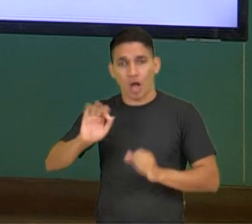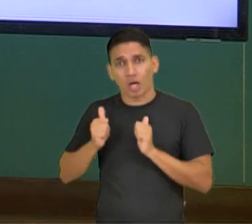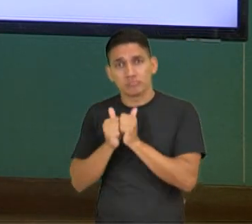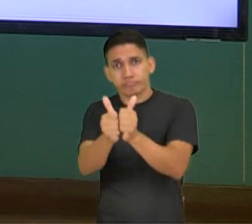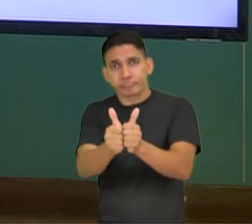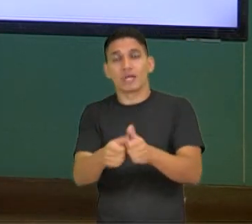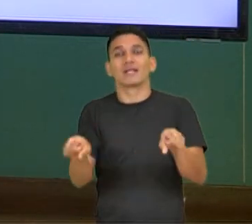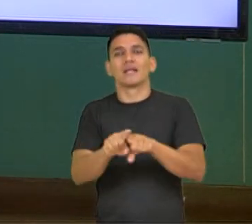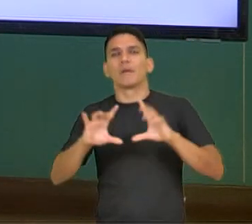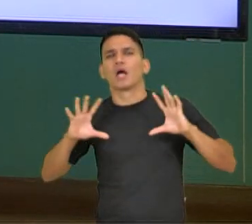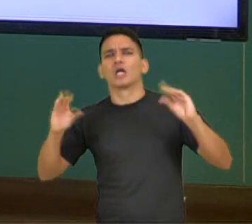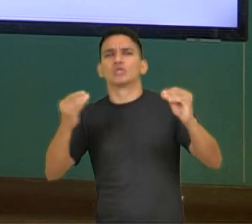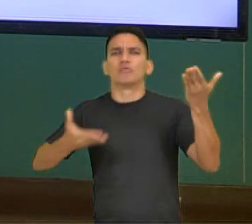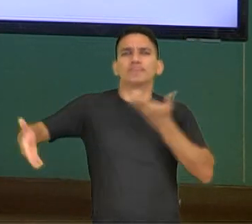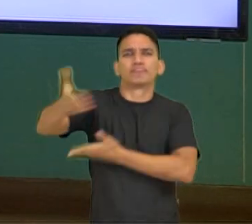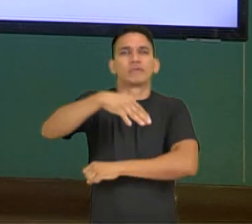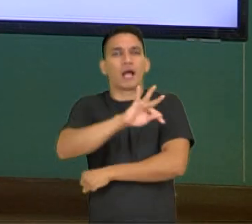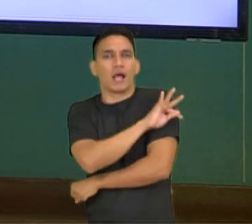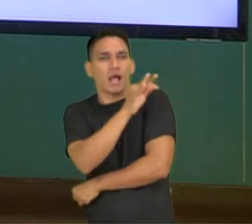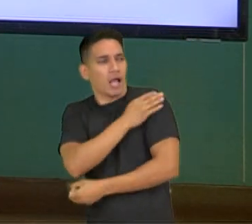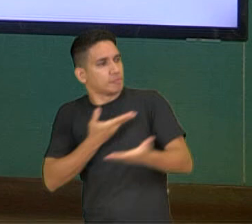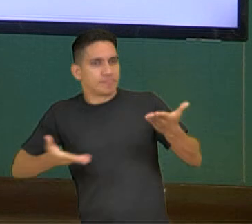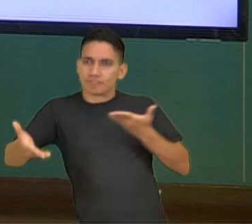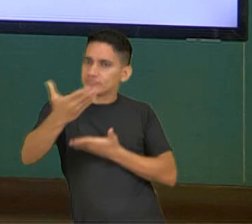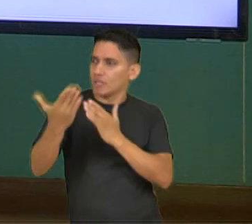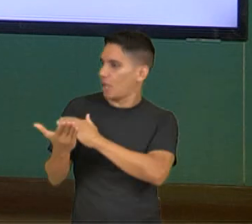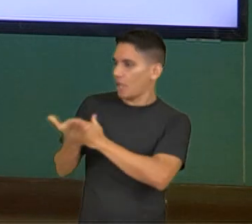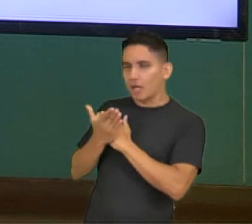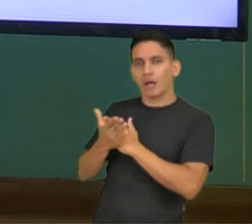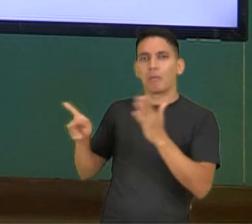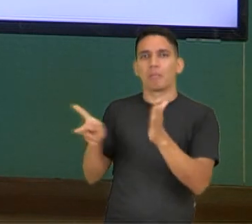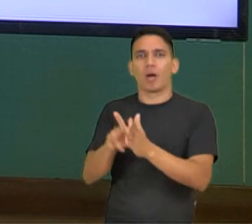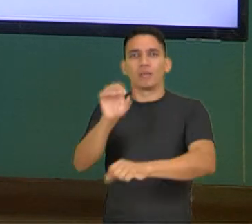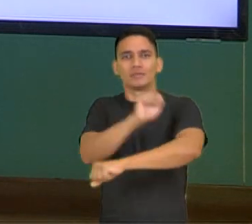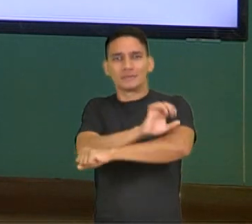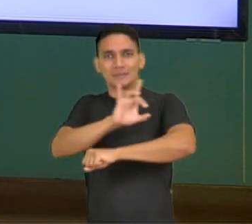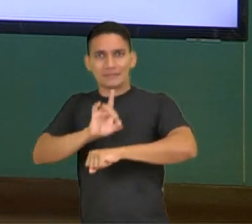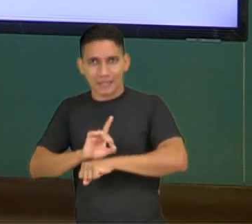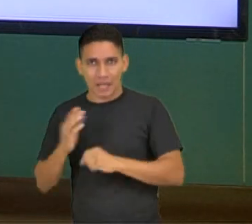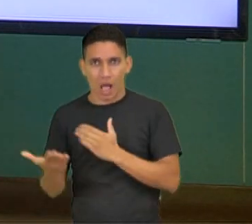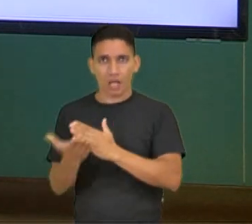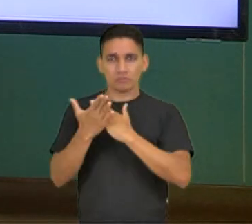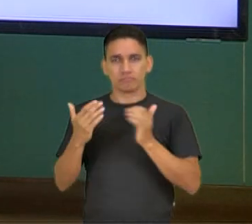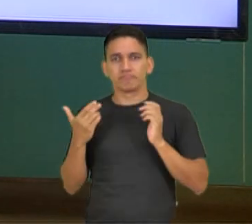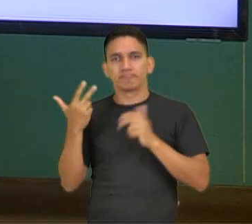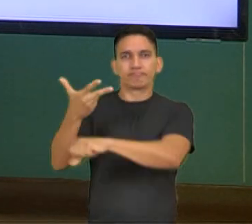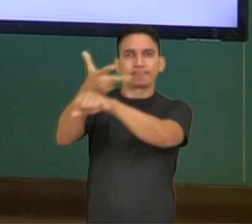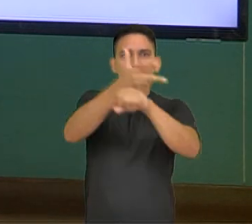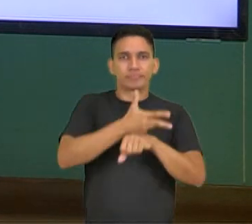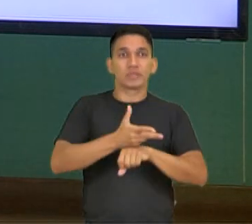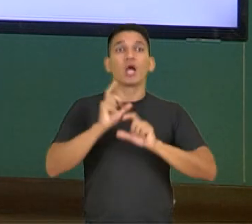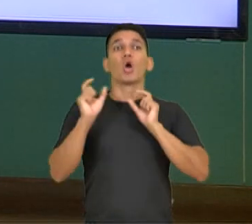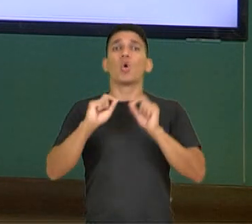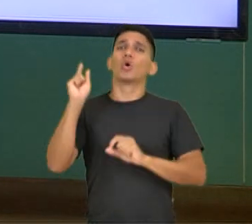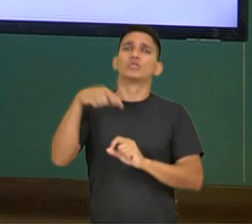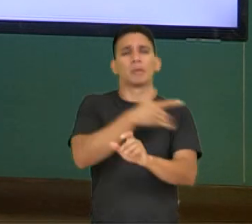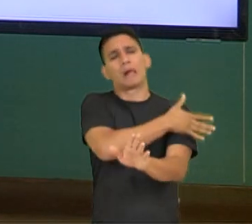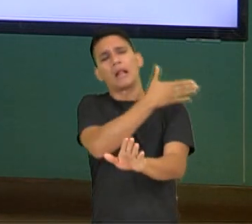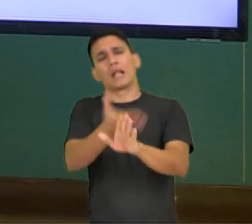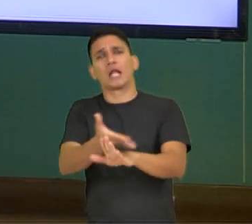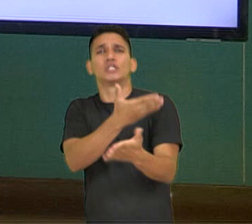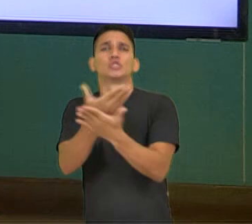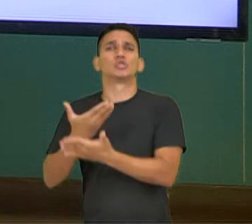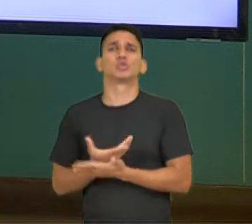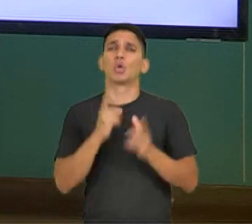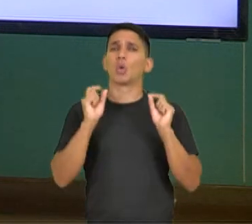excelentíssimo, e toda a equipe técnica da Secretaria de Estado e Educação. E o que nós estudamos nesta